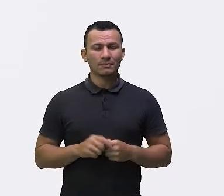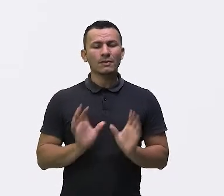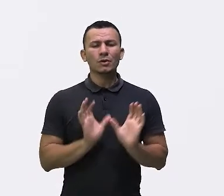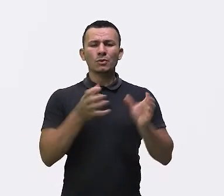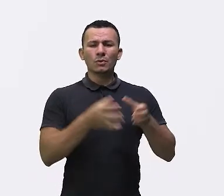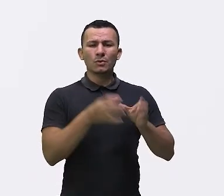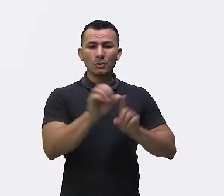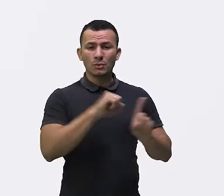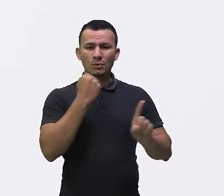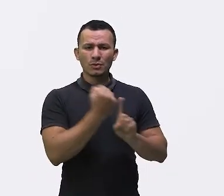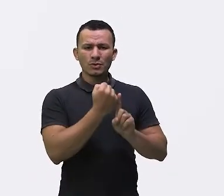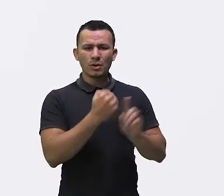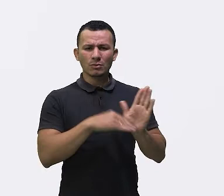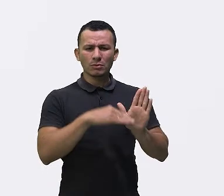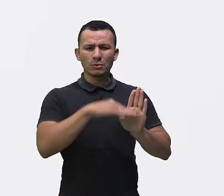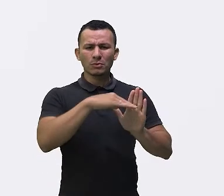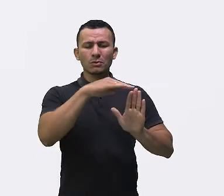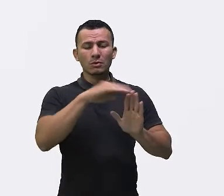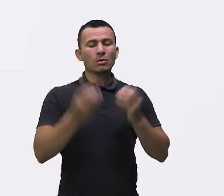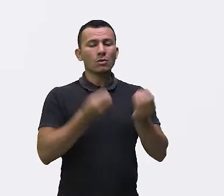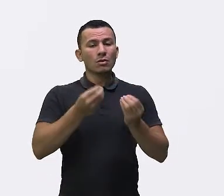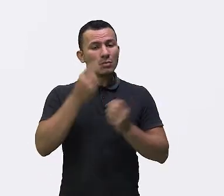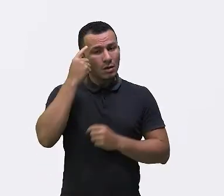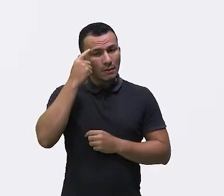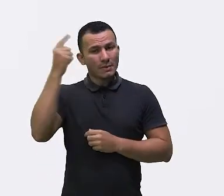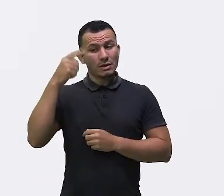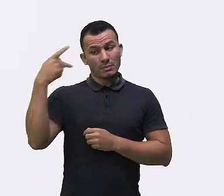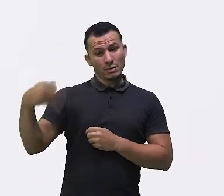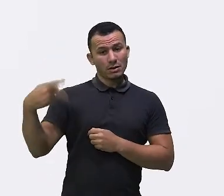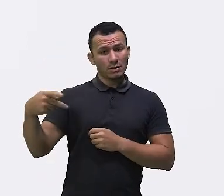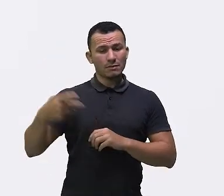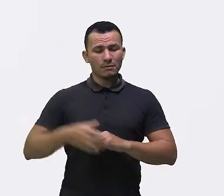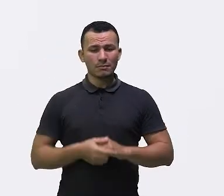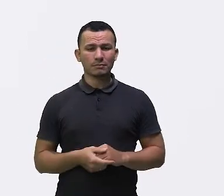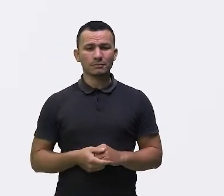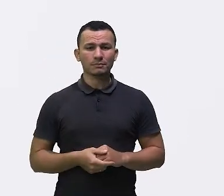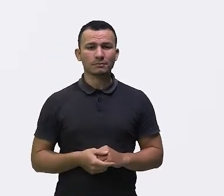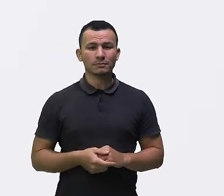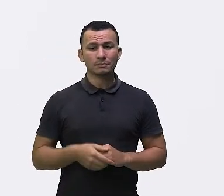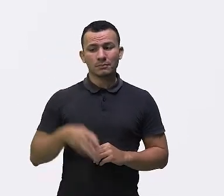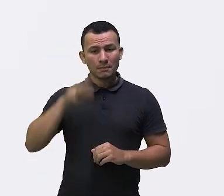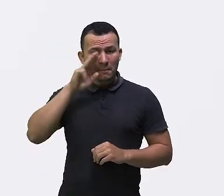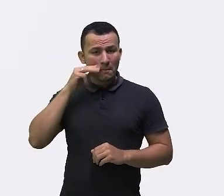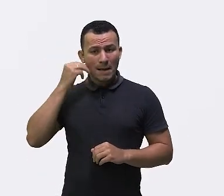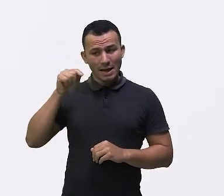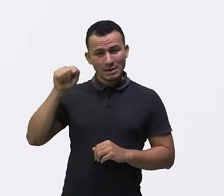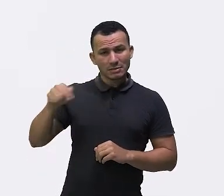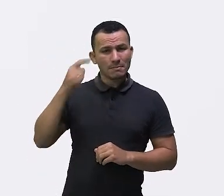as classes sociais no pensamento de Karl Marx. Para Marx, as classes